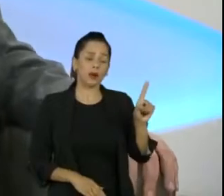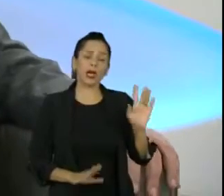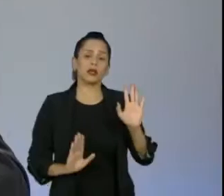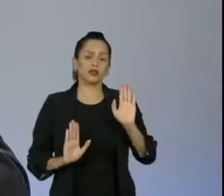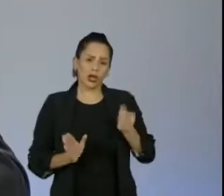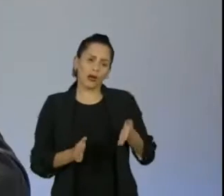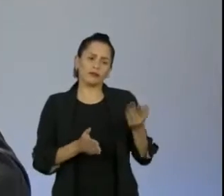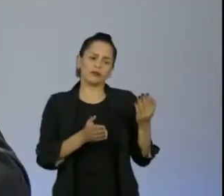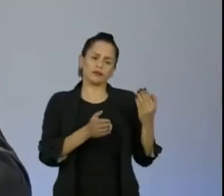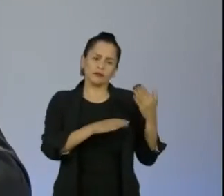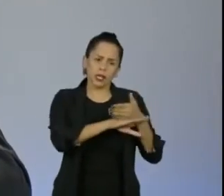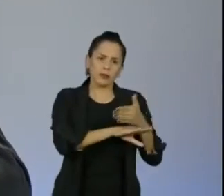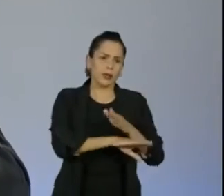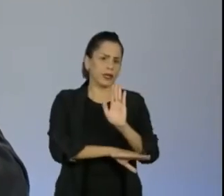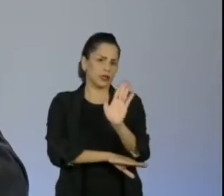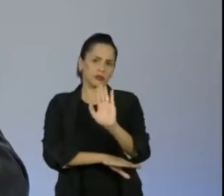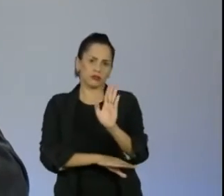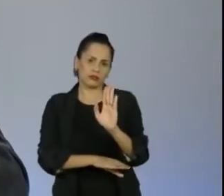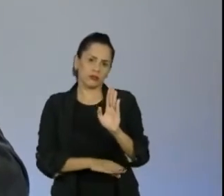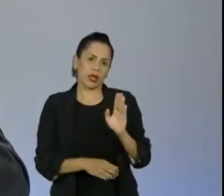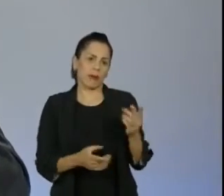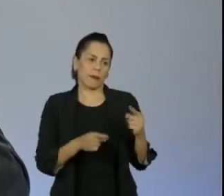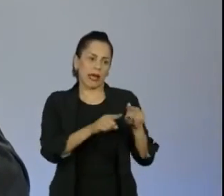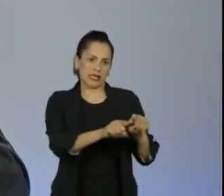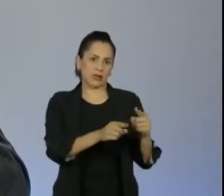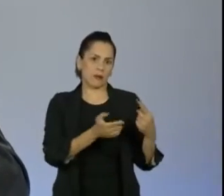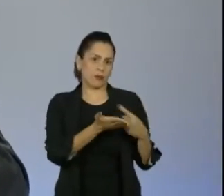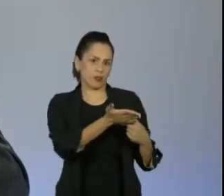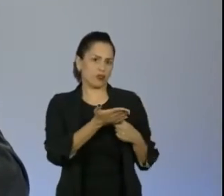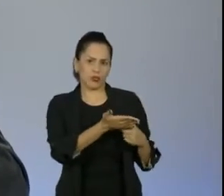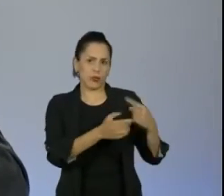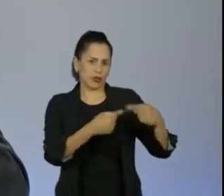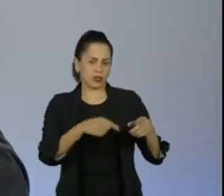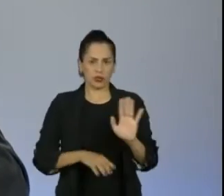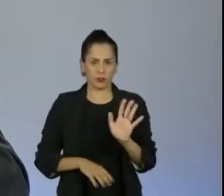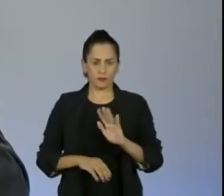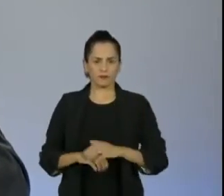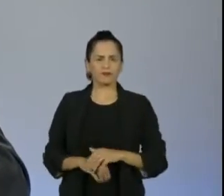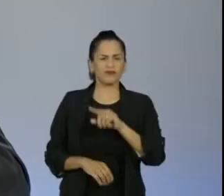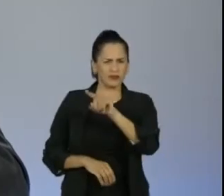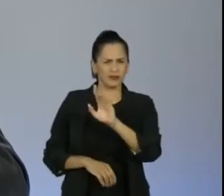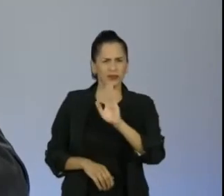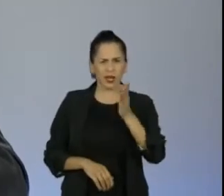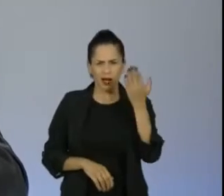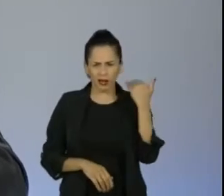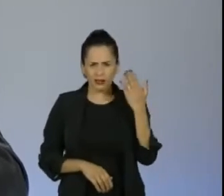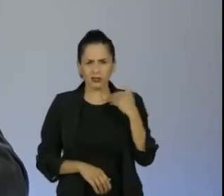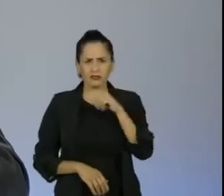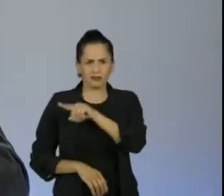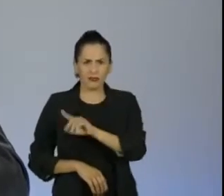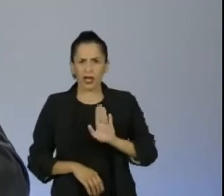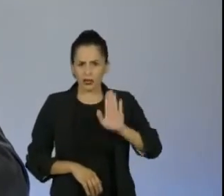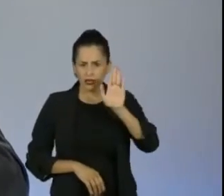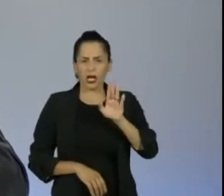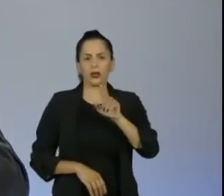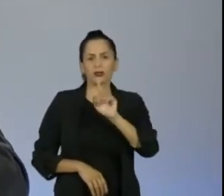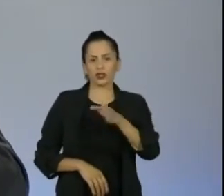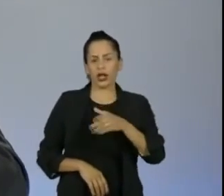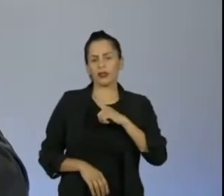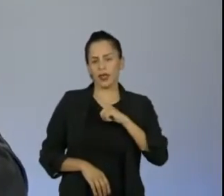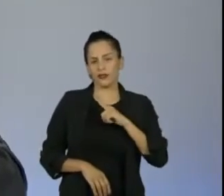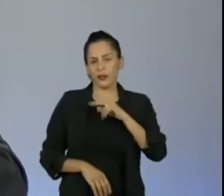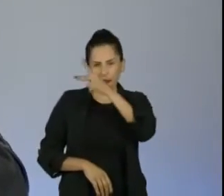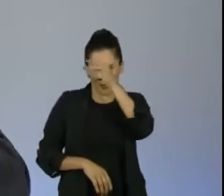Cecília? Prefeito, quando o senhor era presidente do Galo, o senhor empregou filho, cunhado da